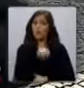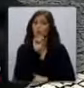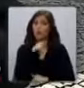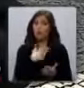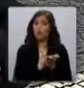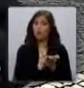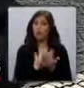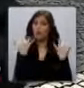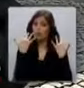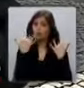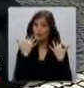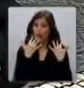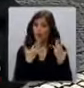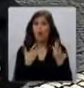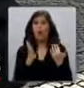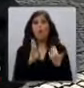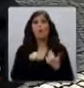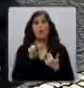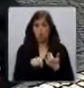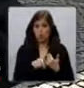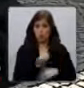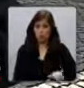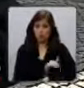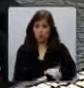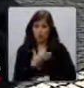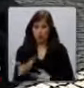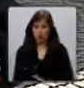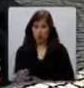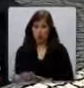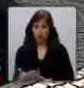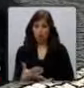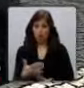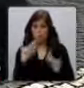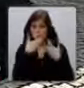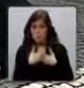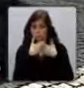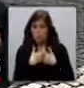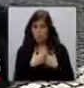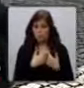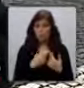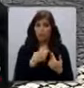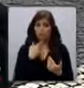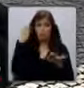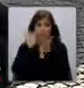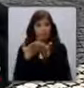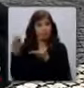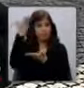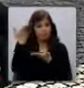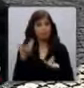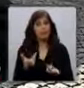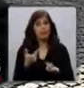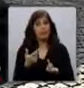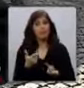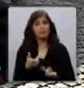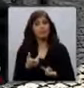um elemento que para o juiz desembargador seja então colocado em causa, ou seja, que este recurso da medida de